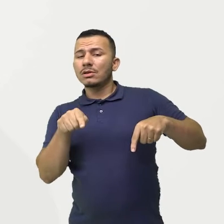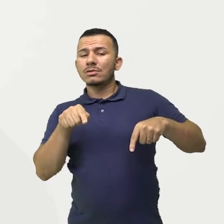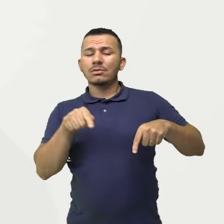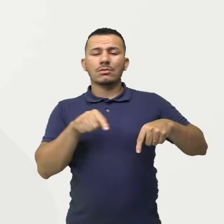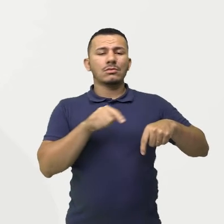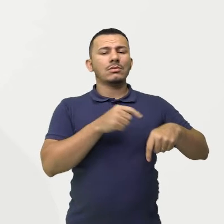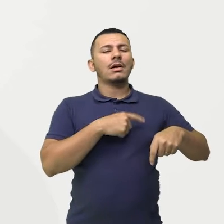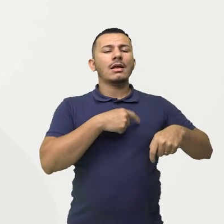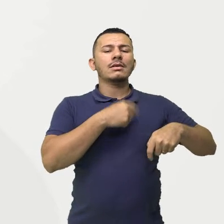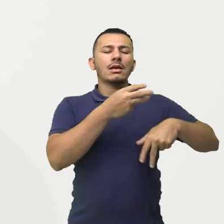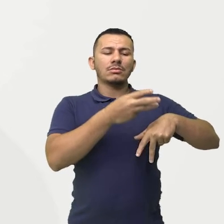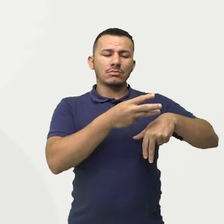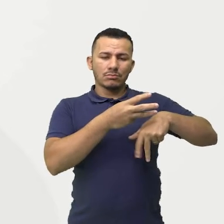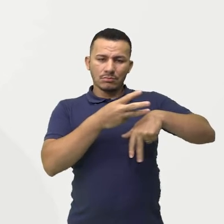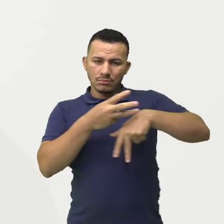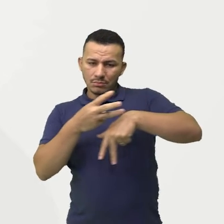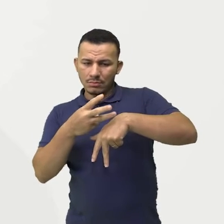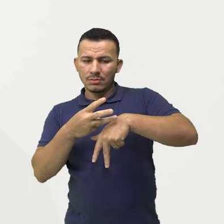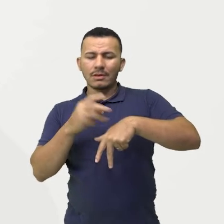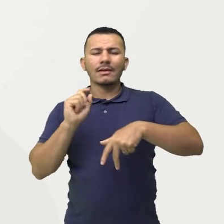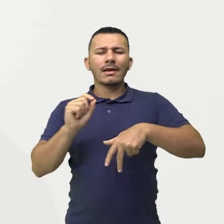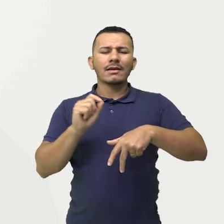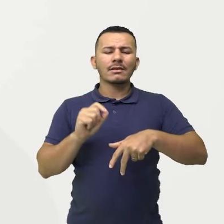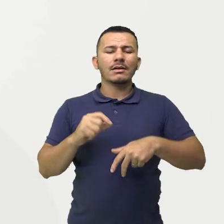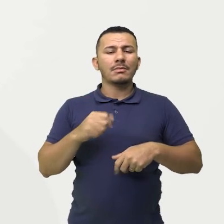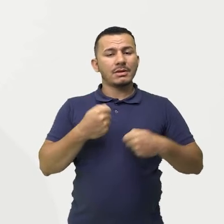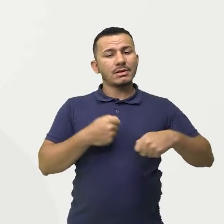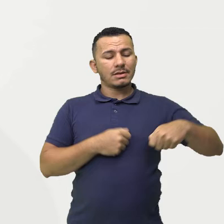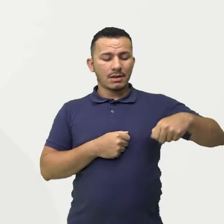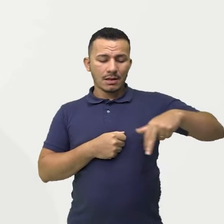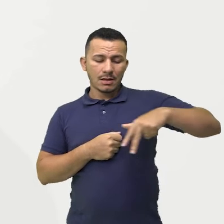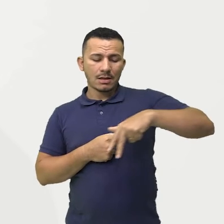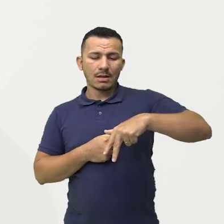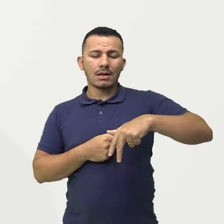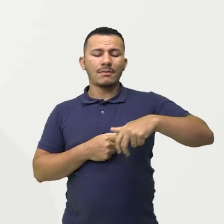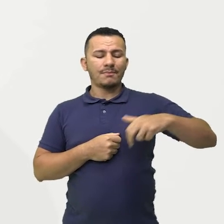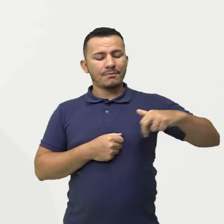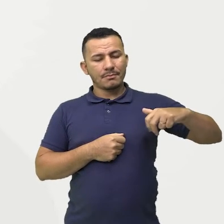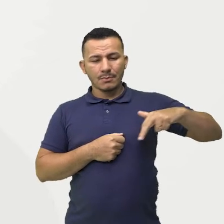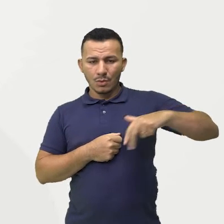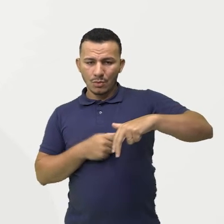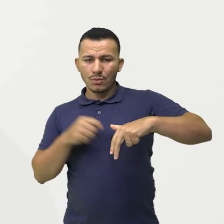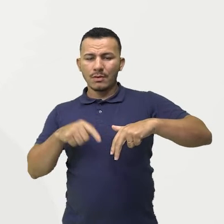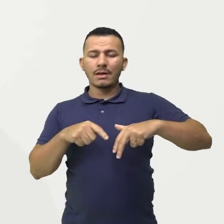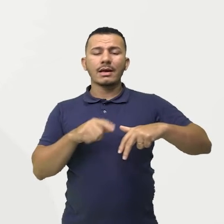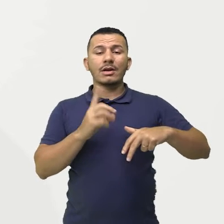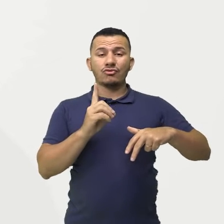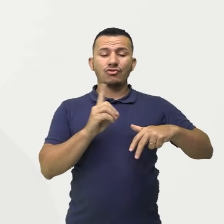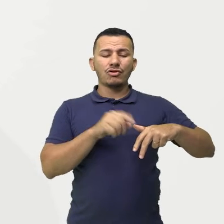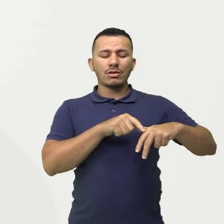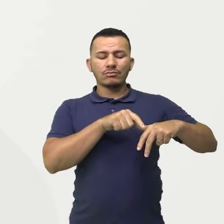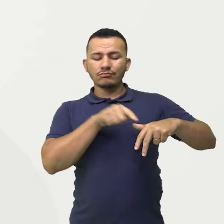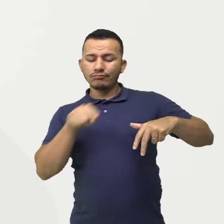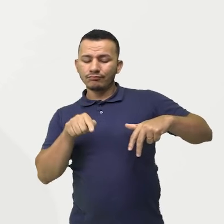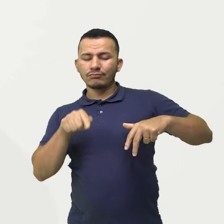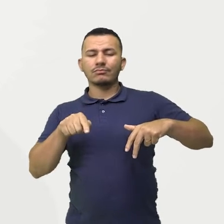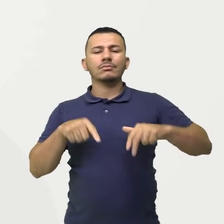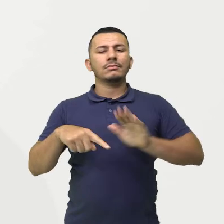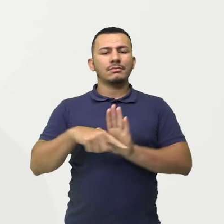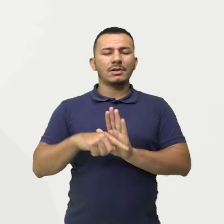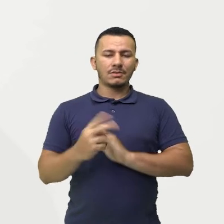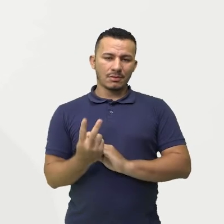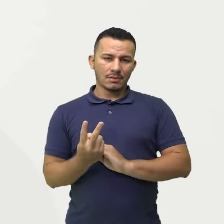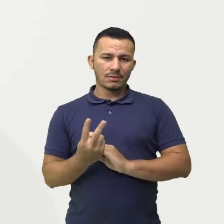menos 3. O sucessor de menos 3, então você tem que andar. É o número que está imediatamente à direita. Então é o